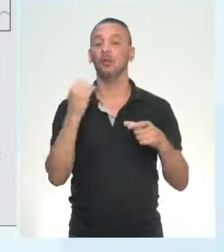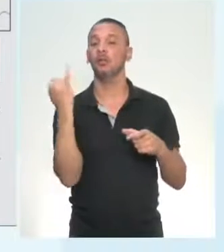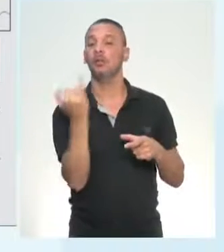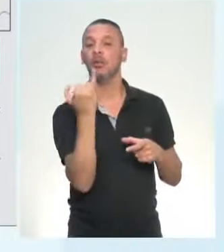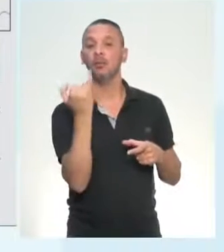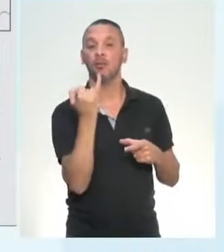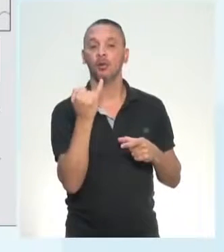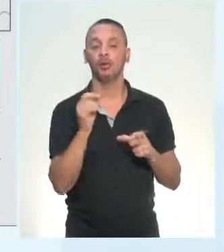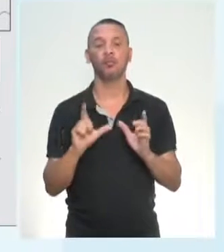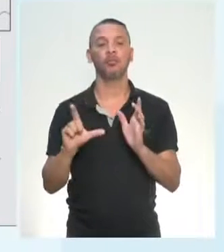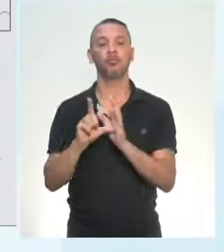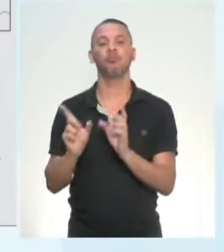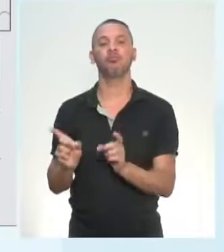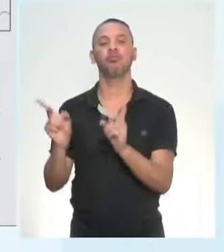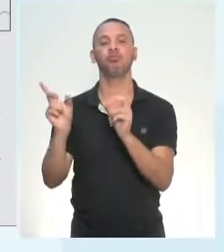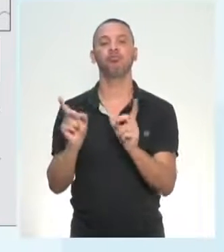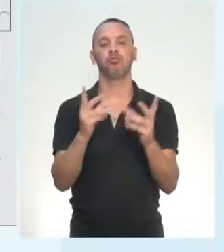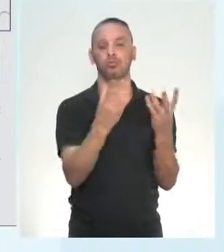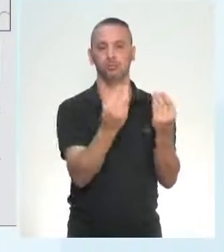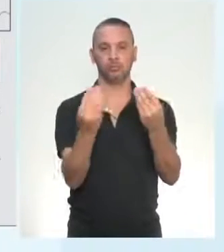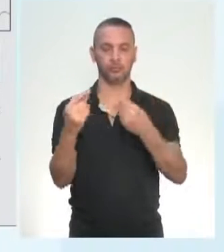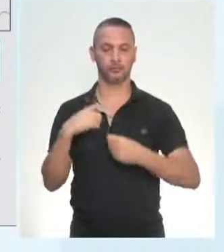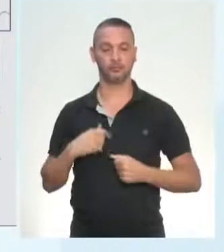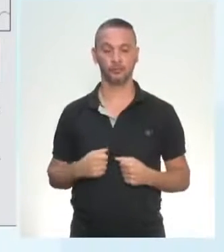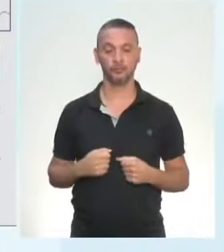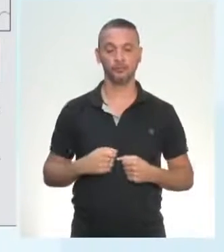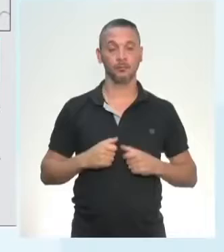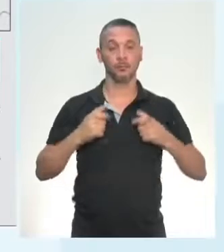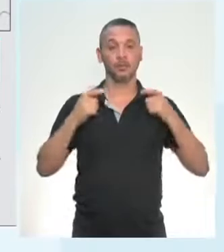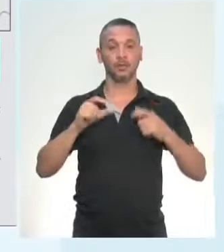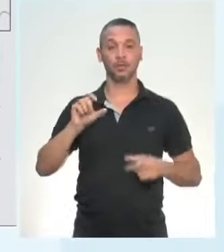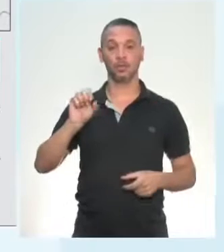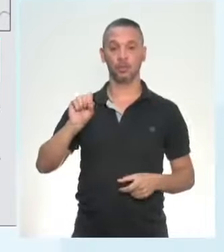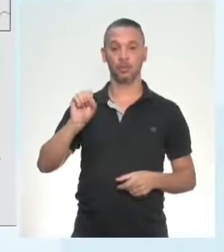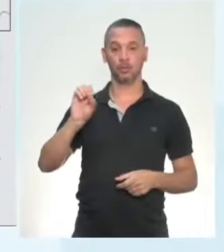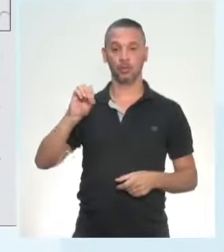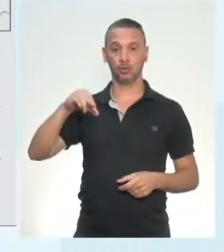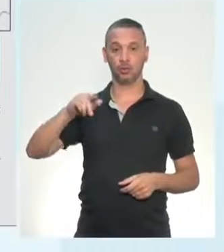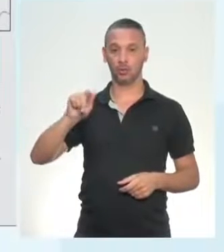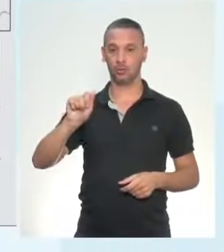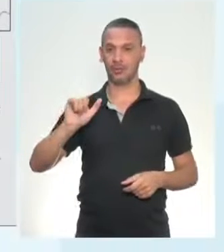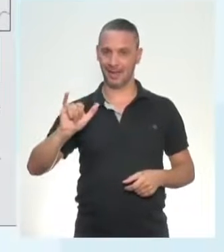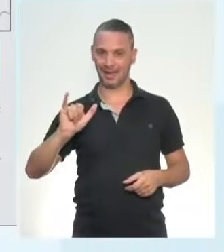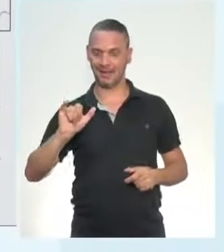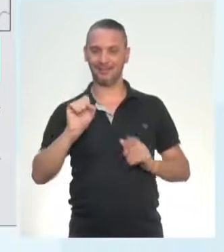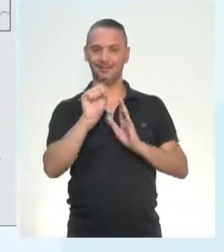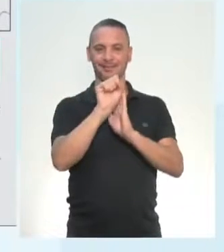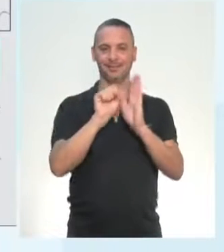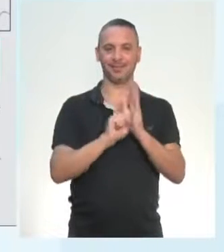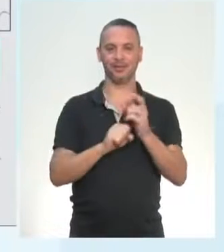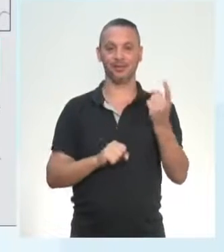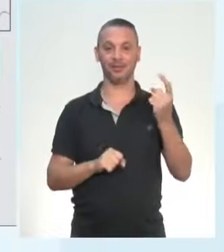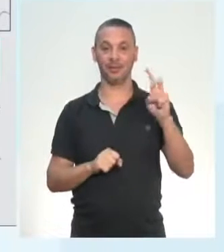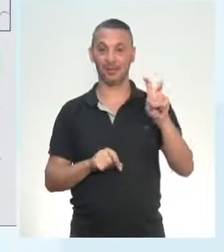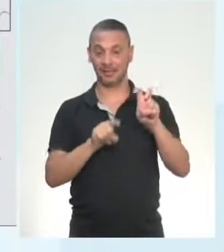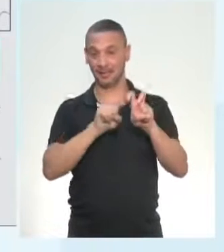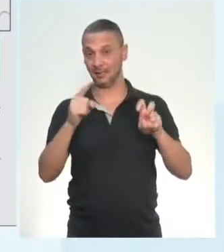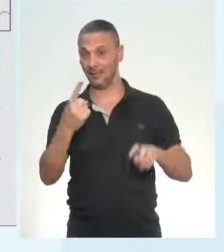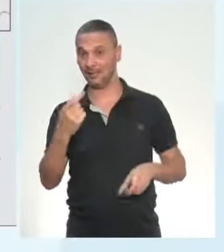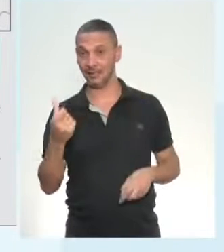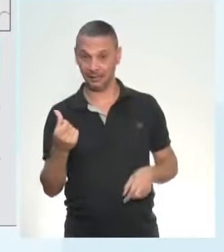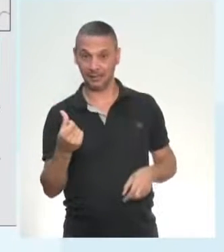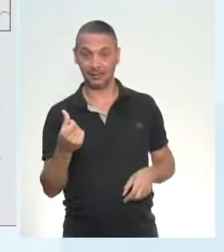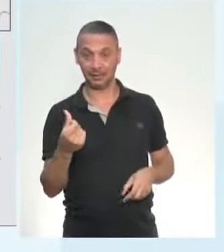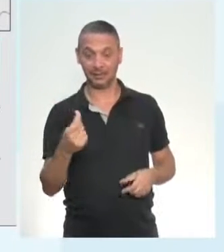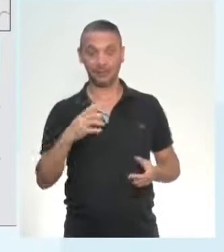massa de comerciantes. O Império de Songhai, do século XV e século XVI, então é no contexto